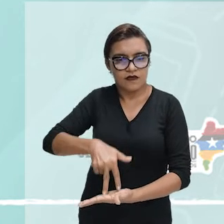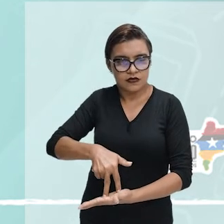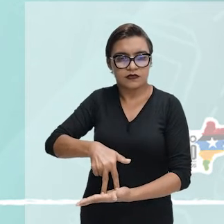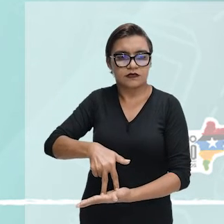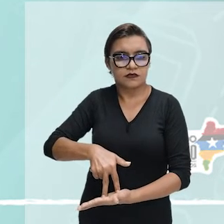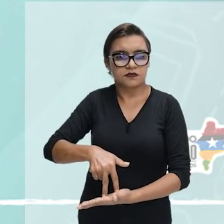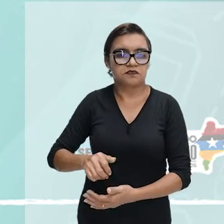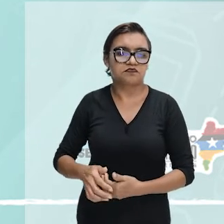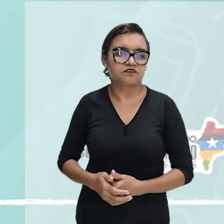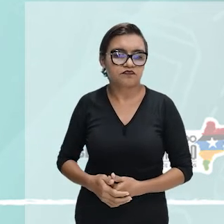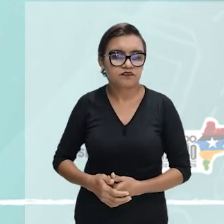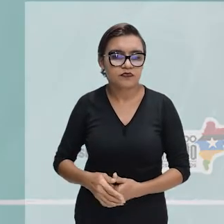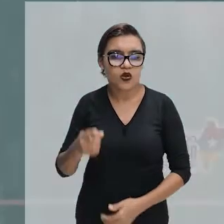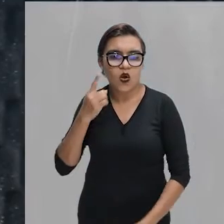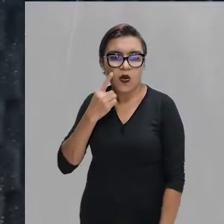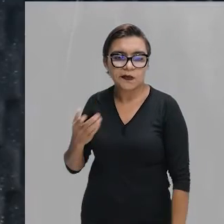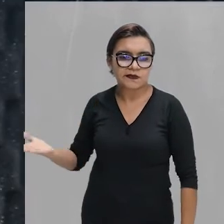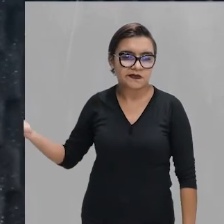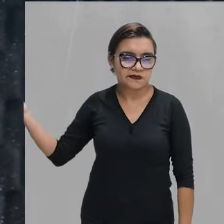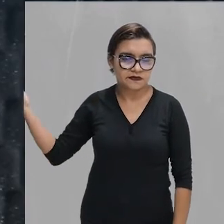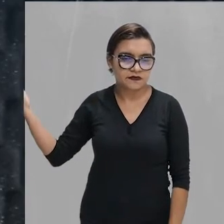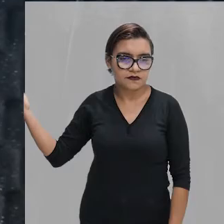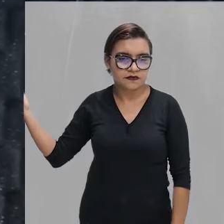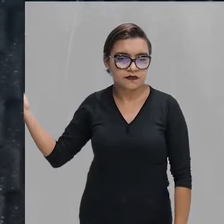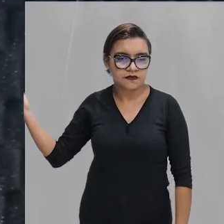Dúchate rápido, tengo que salir.